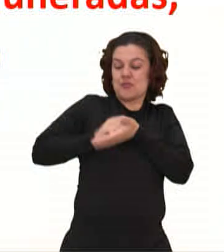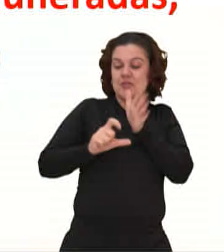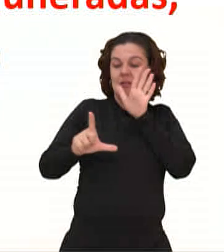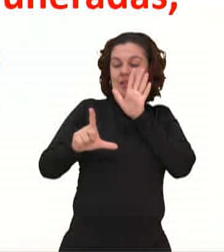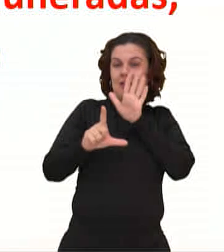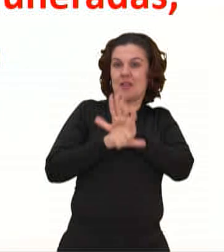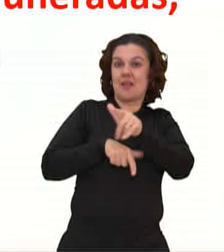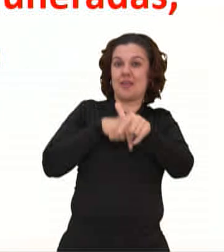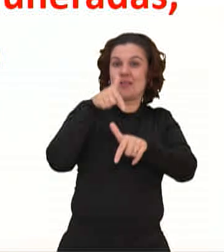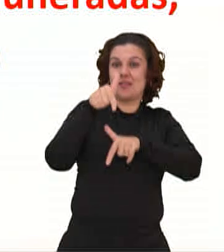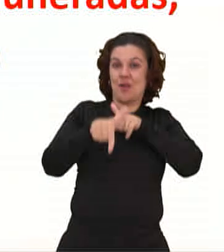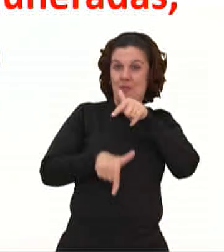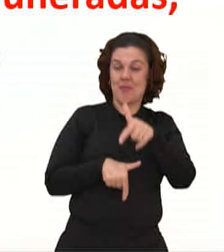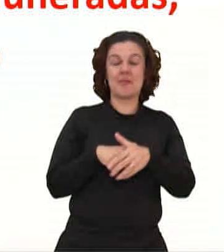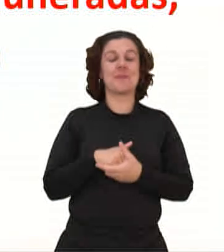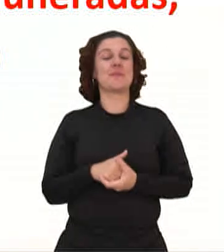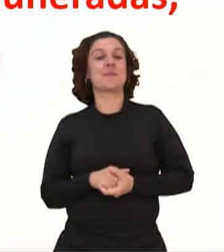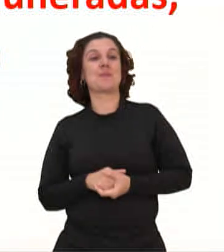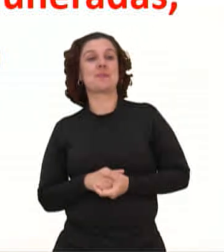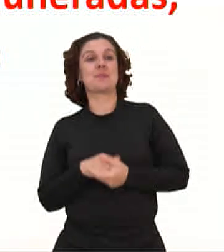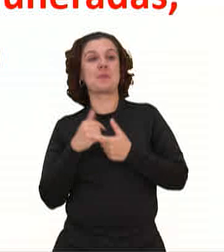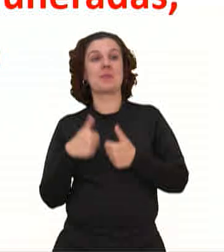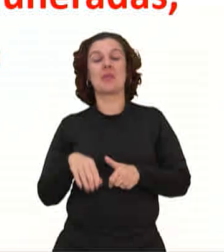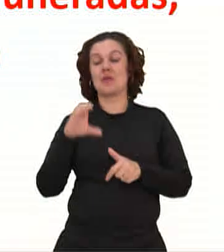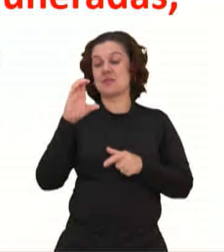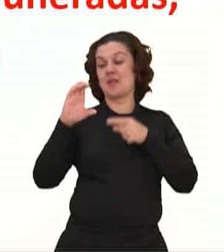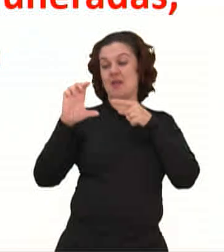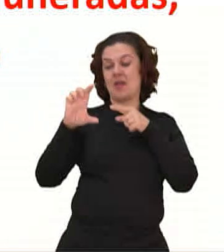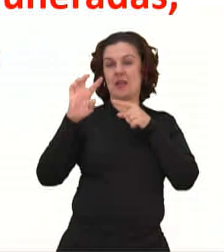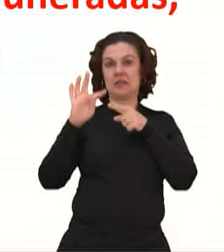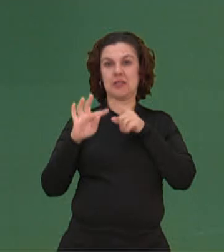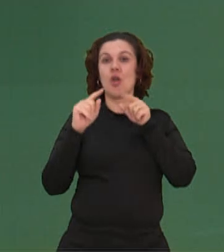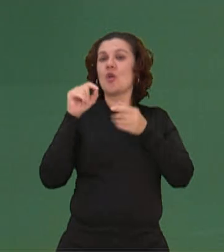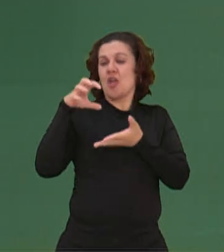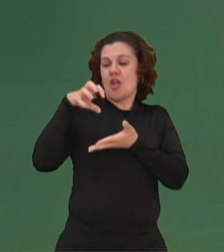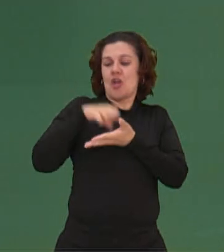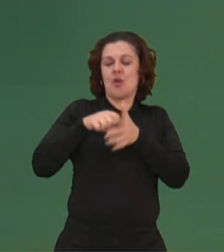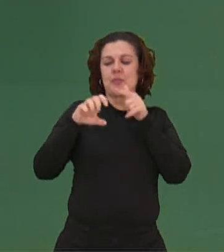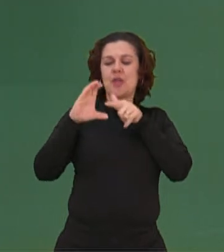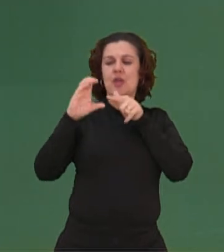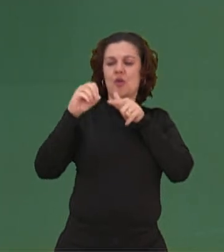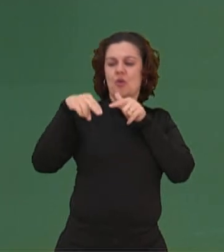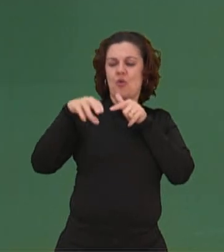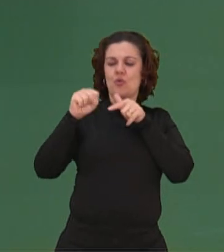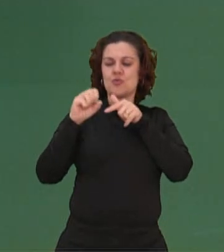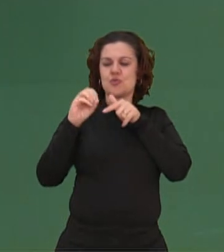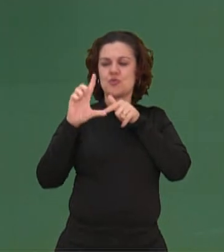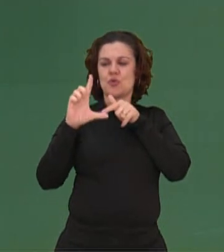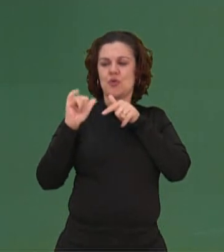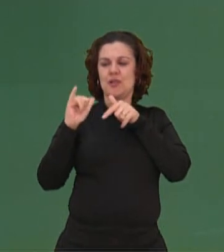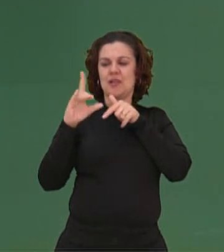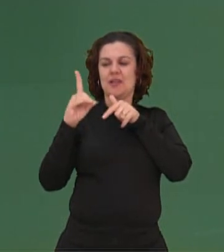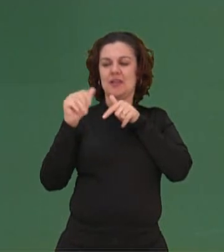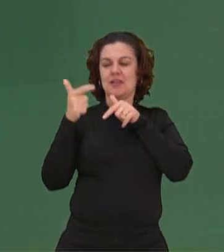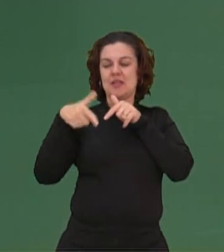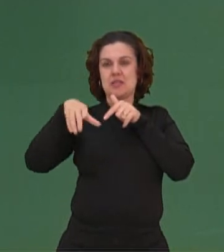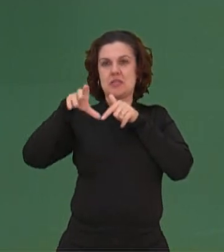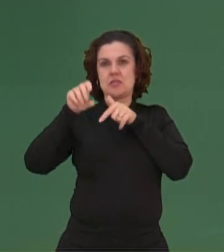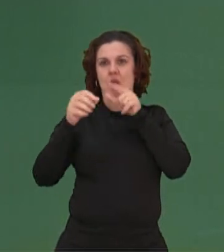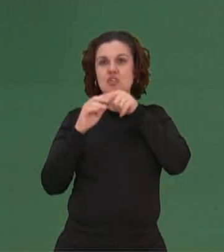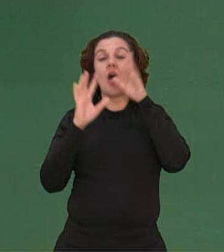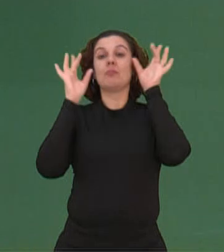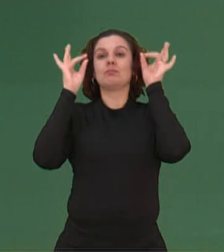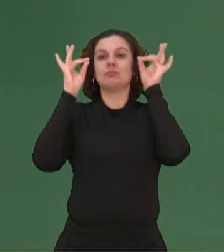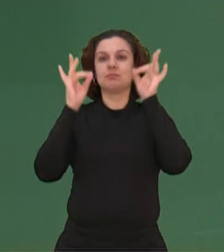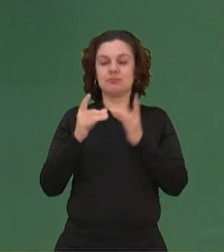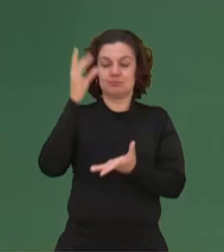Leis Trabalhistas. É a sigla para isso. Consolidação, ou seja, elas foram confirmadas. A CLT